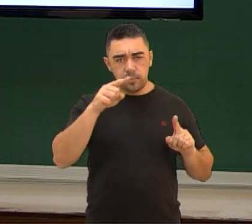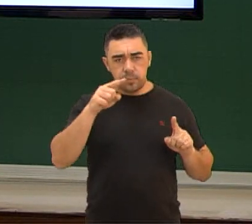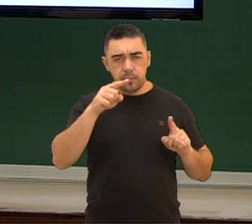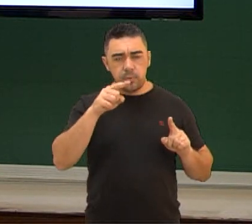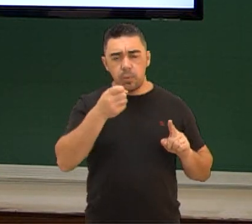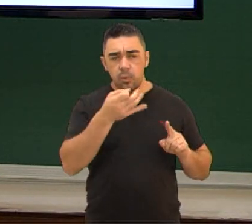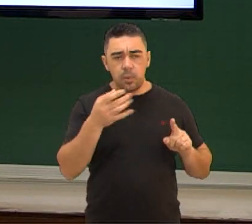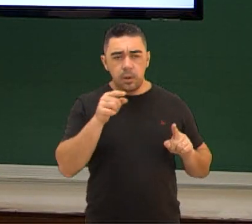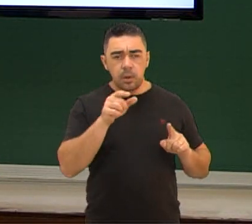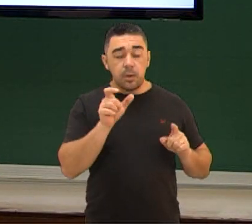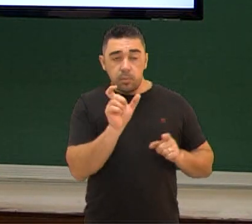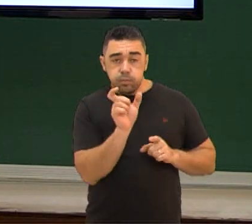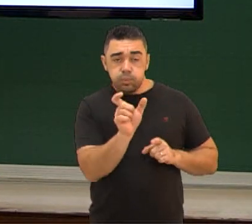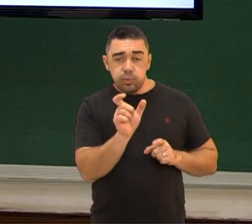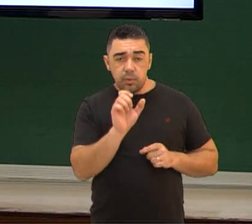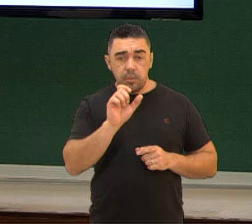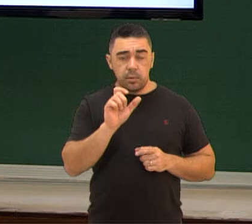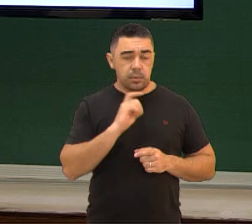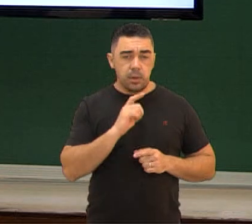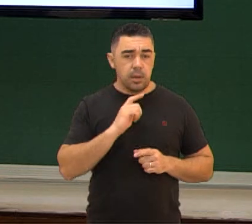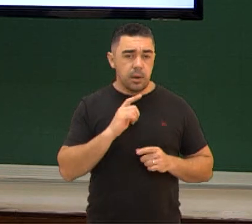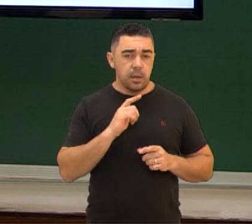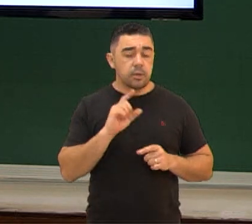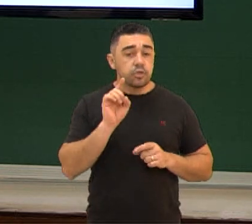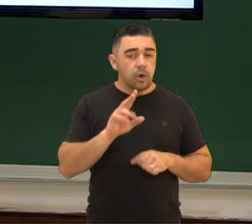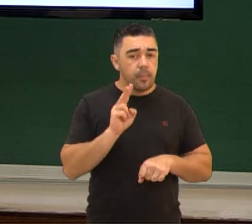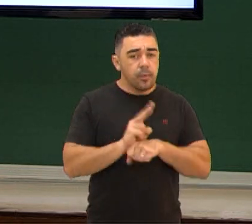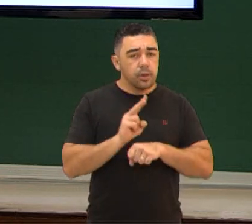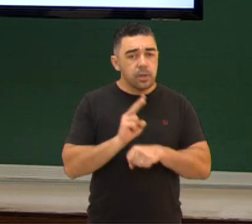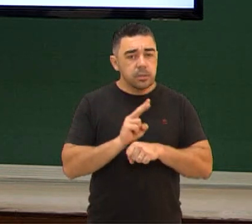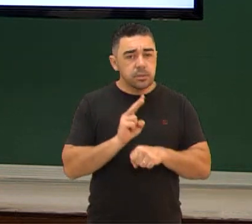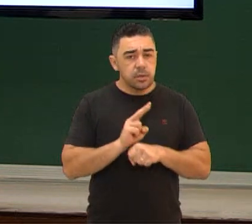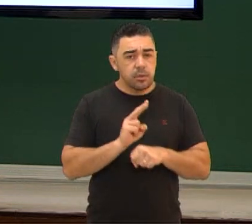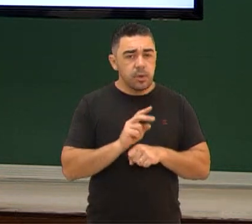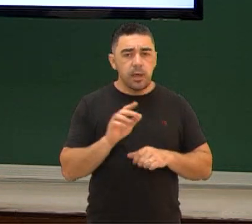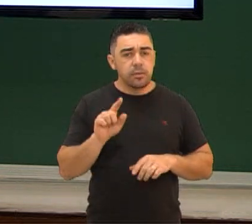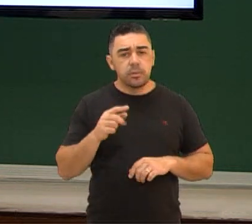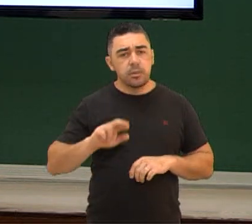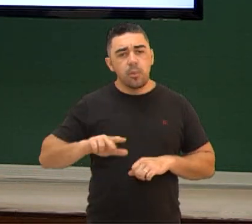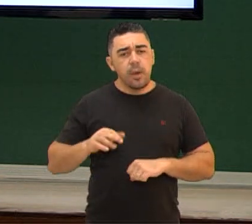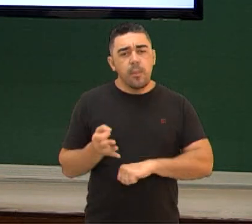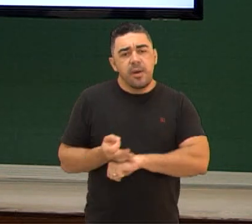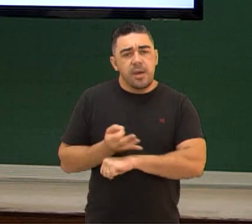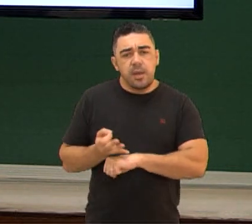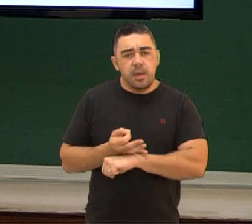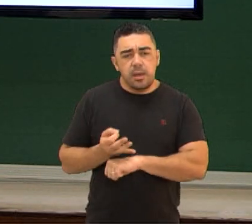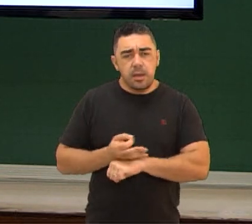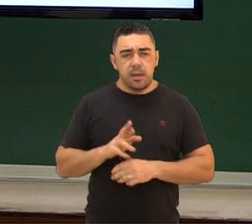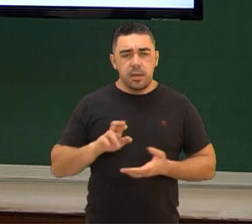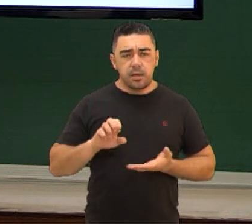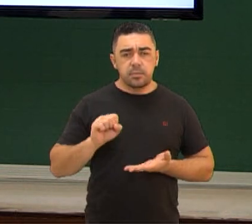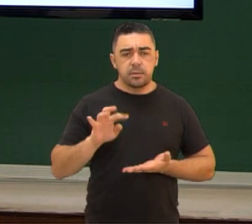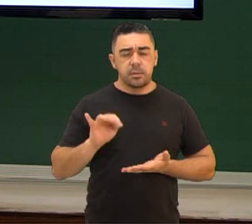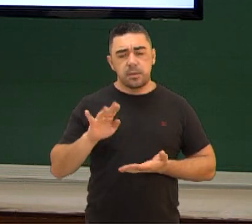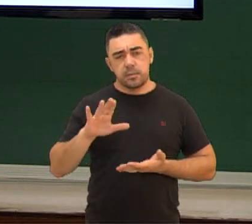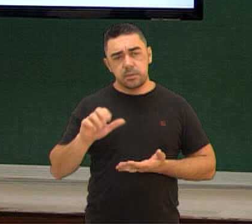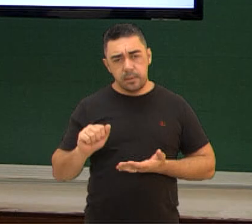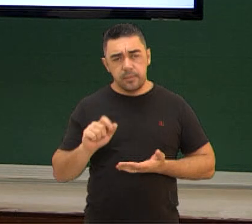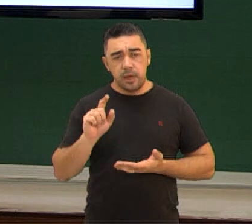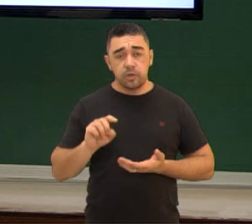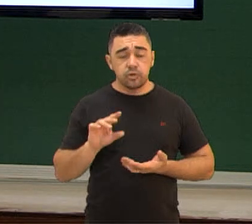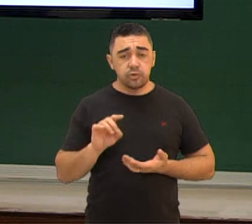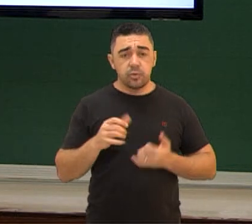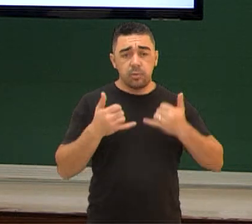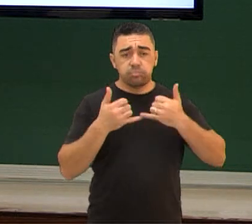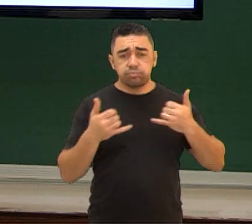fusível, ele não pode interferir no circuito, ele só protege. Então, ele não tem uma resistência elétrica. Ele é um condutor, praticamente, com uma resistência